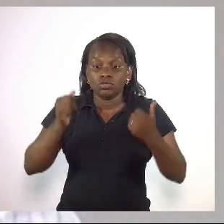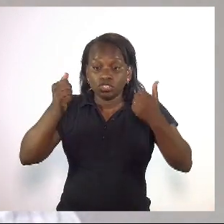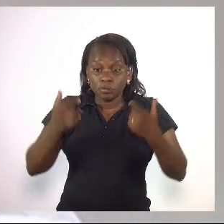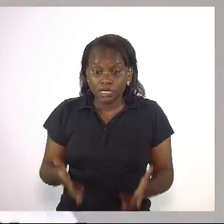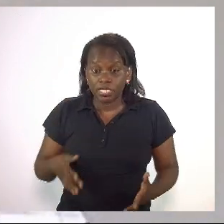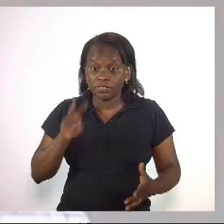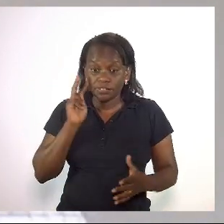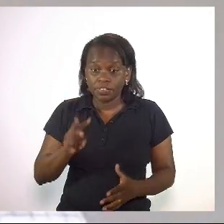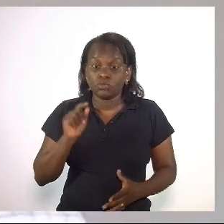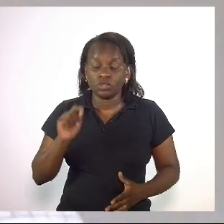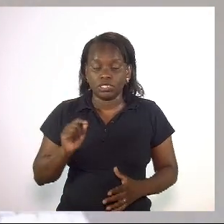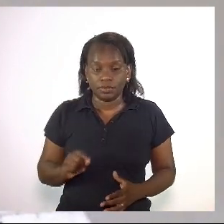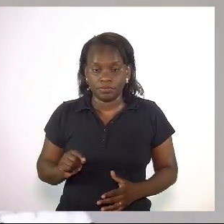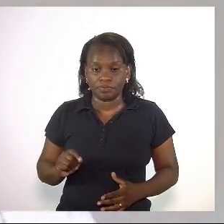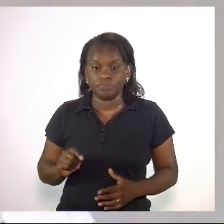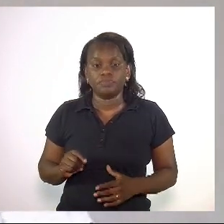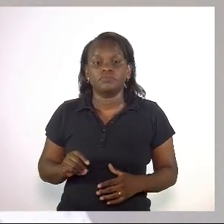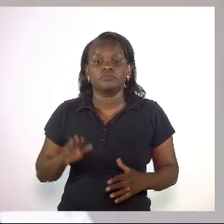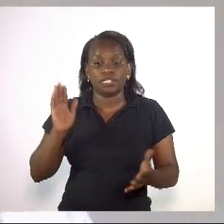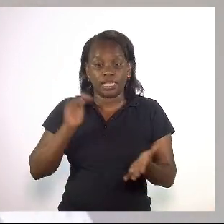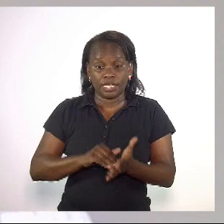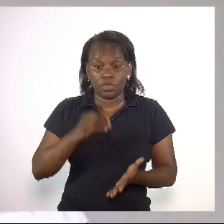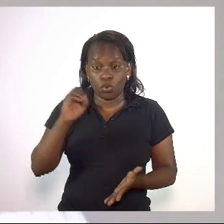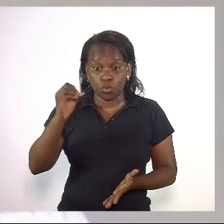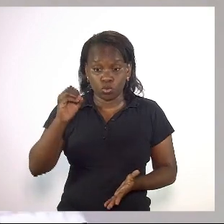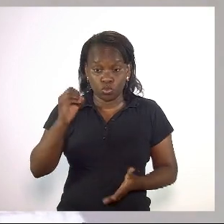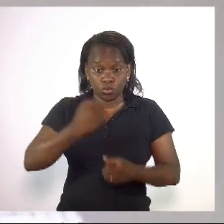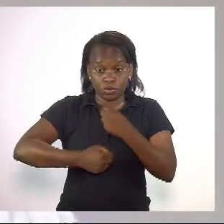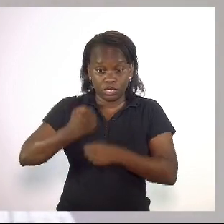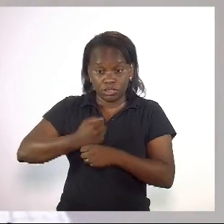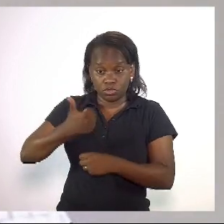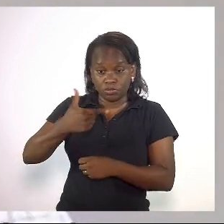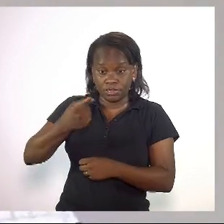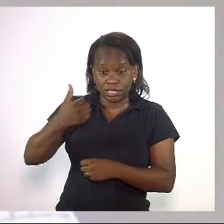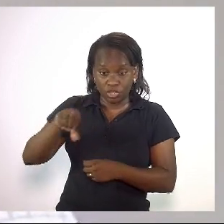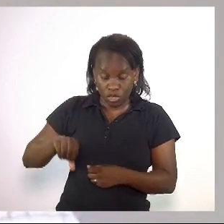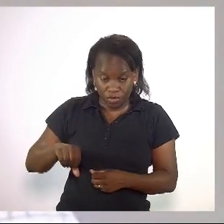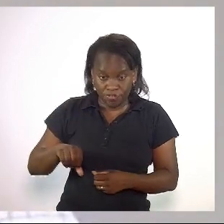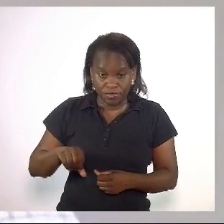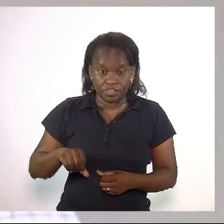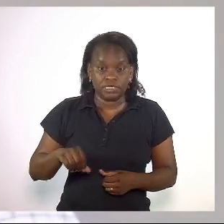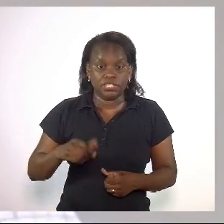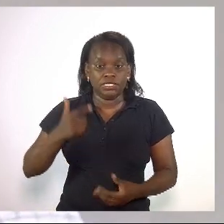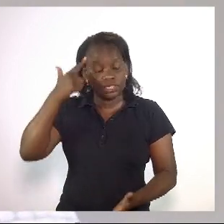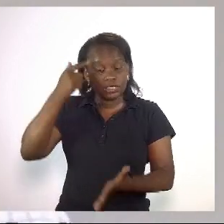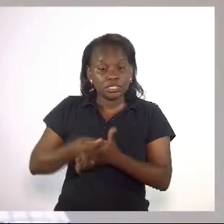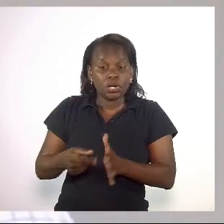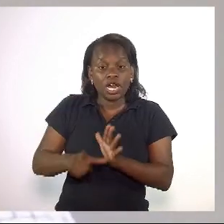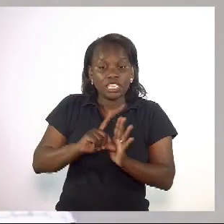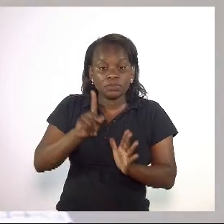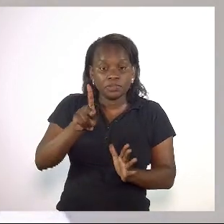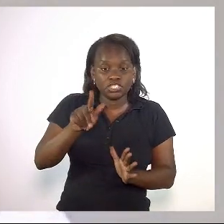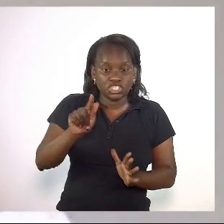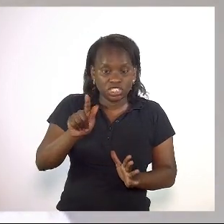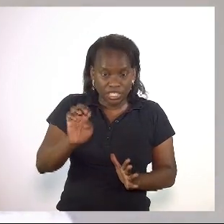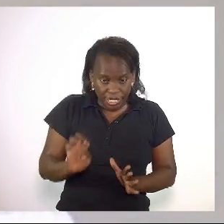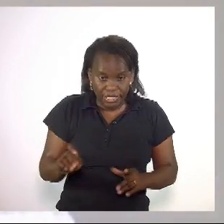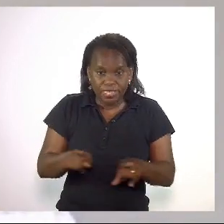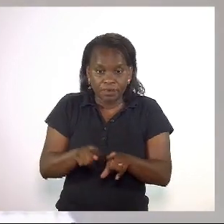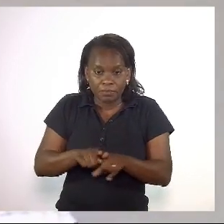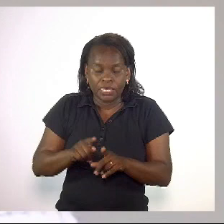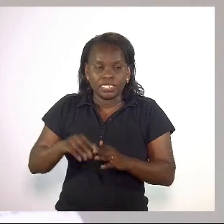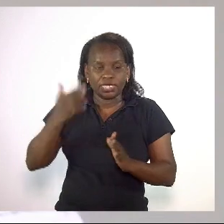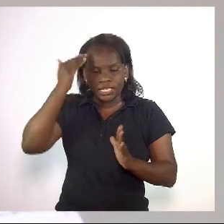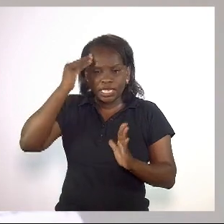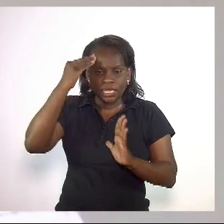para observarmos, até outubro de 2019, antes do parecer da PGE e da construção desses